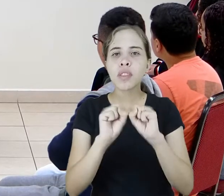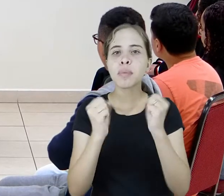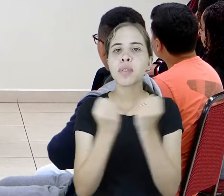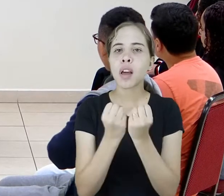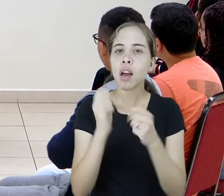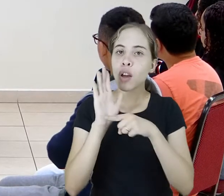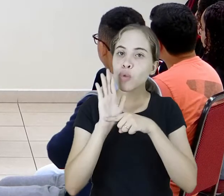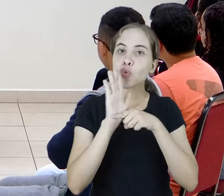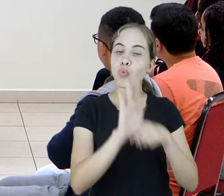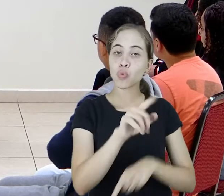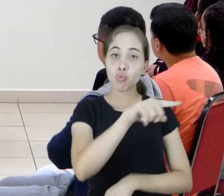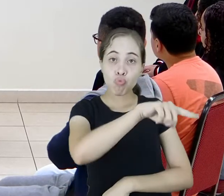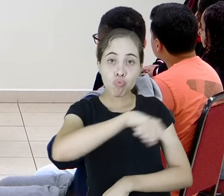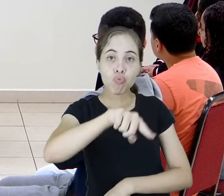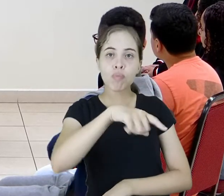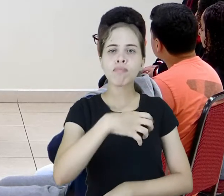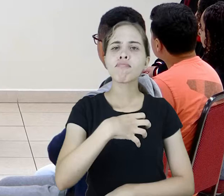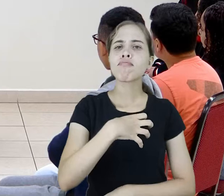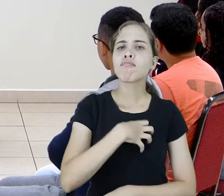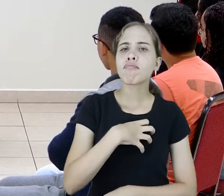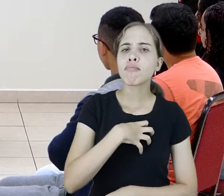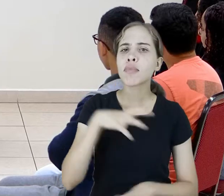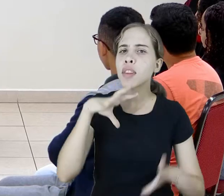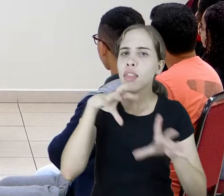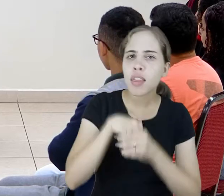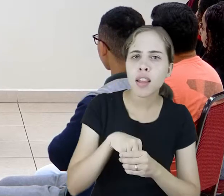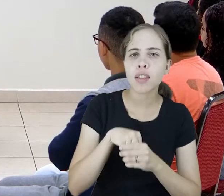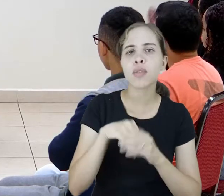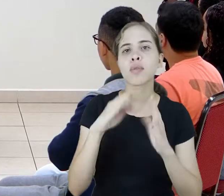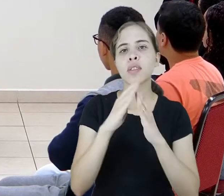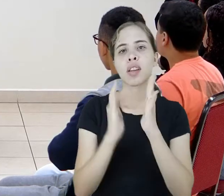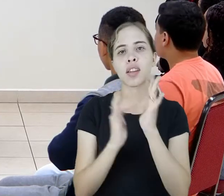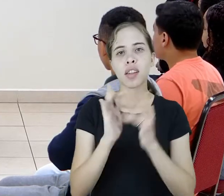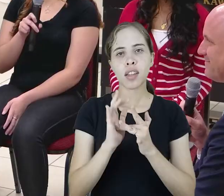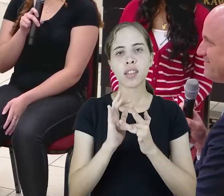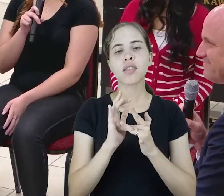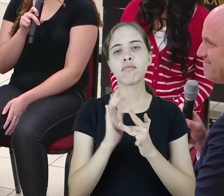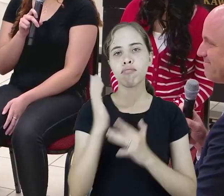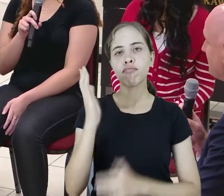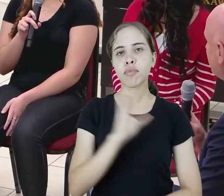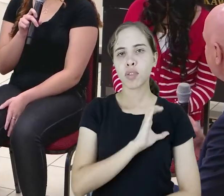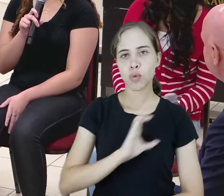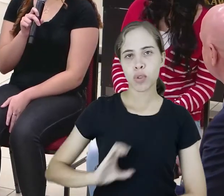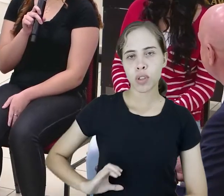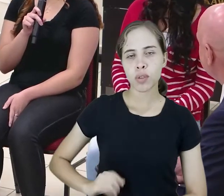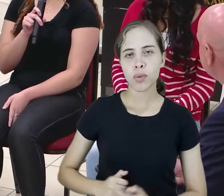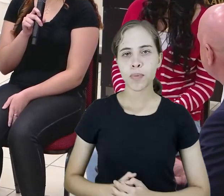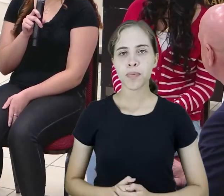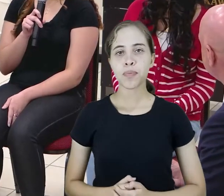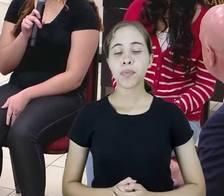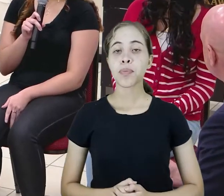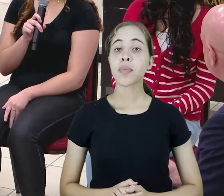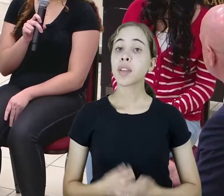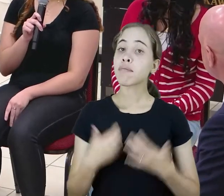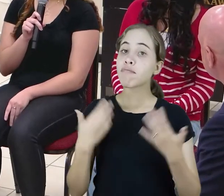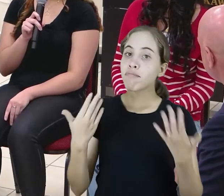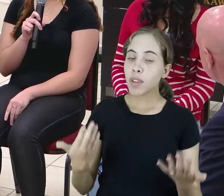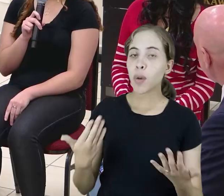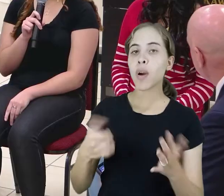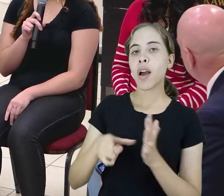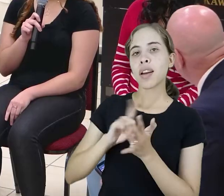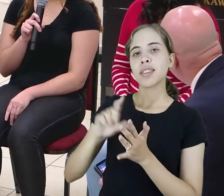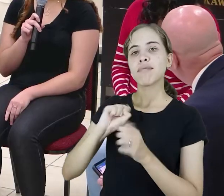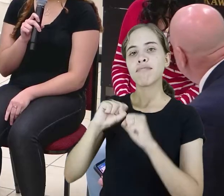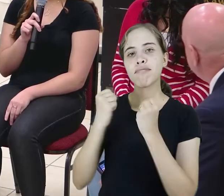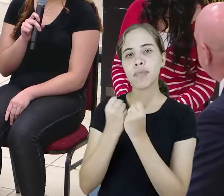você a sentir pertencimento na Igreja de Jesus Cristo? Bom, antes de eu começar a fazer o seminário, eu